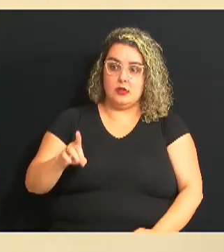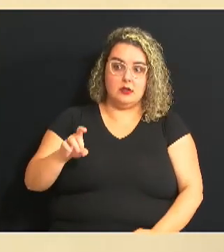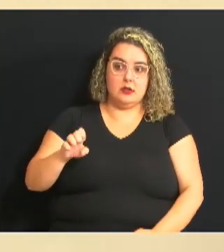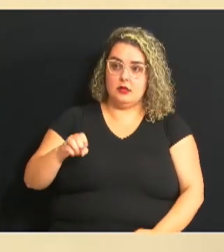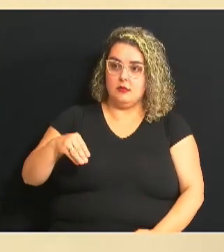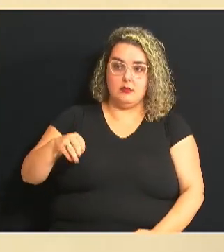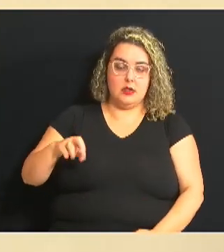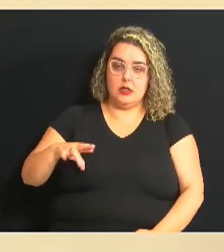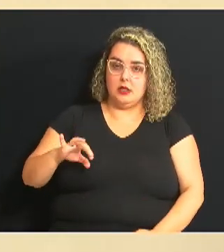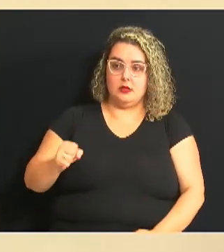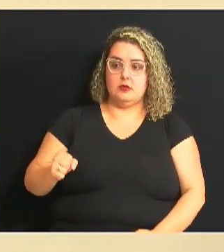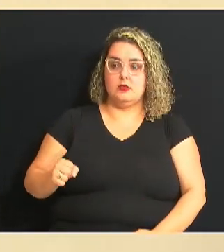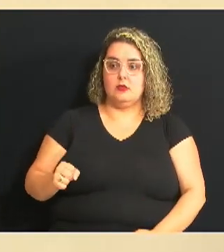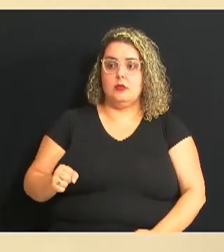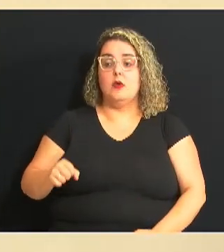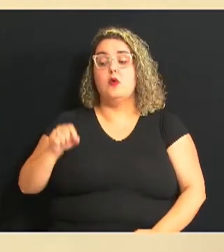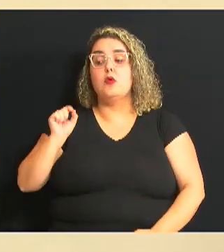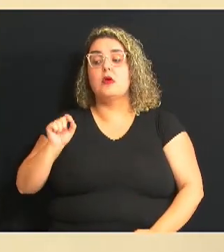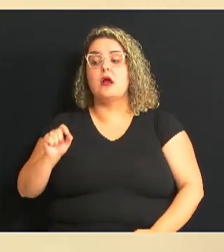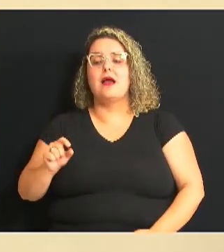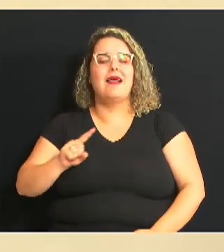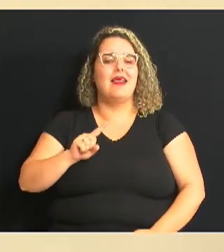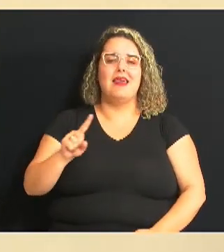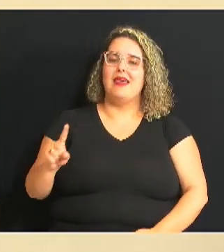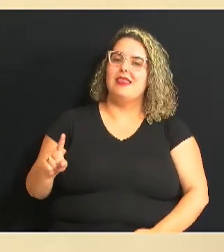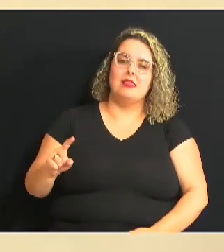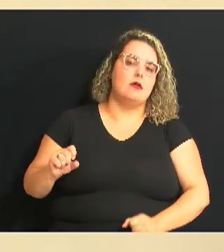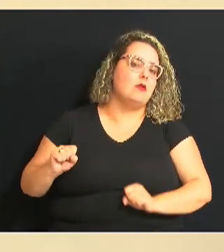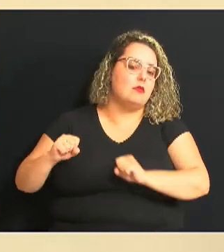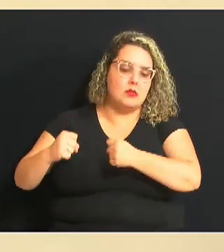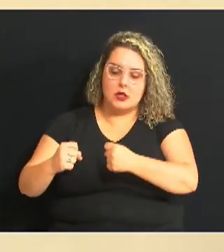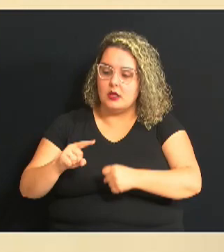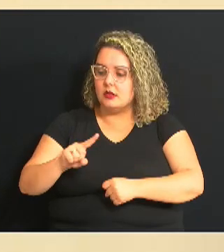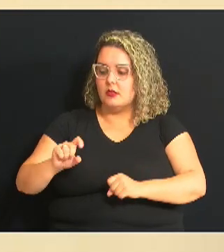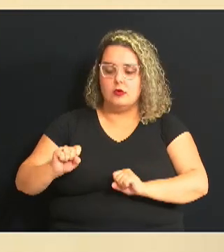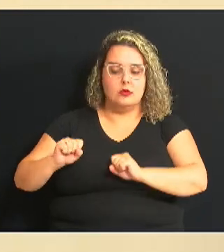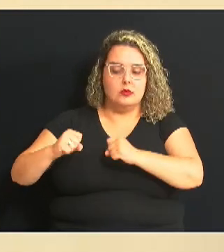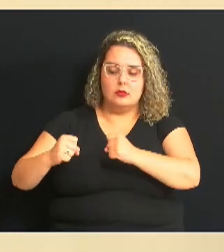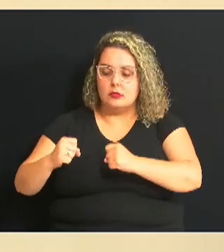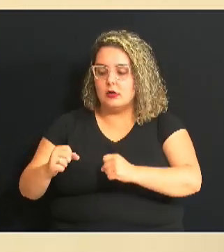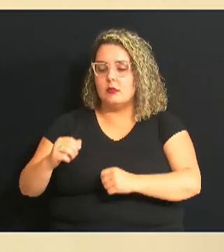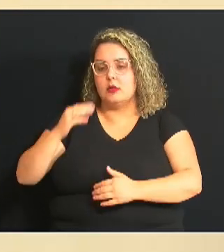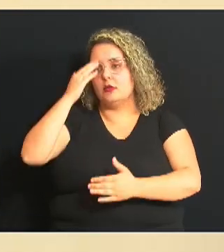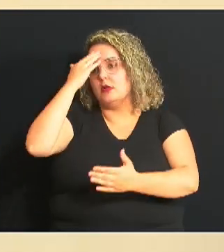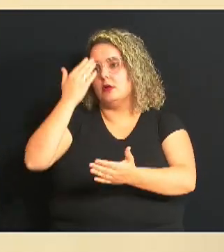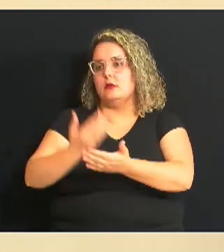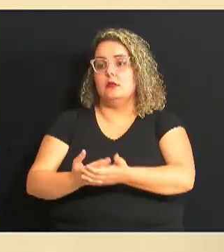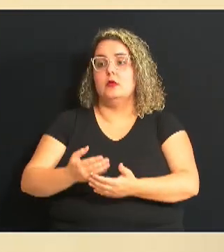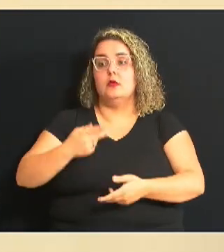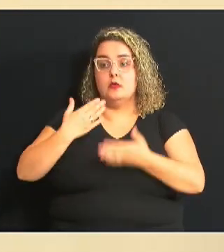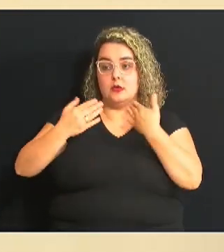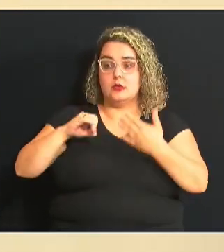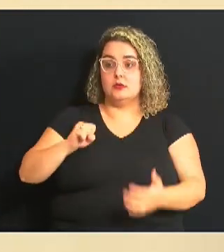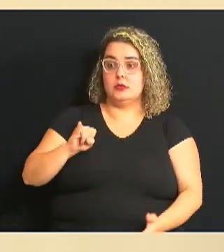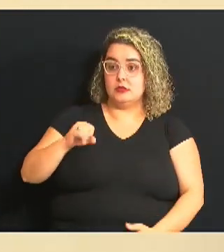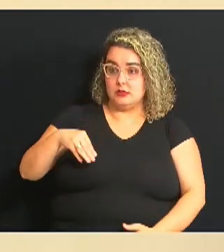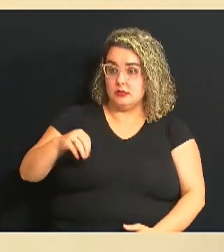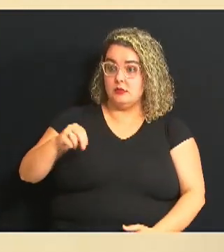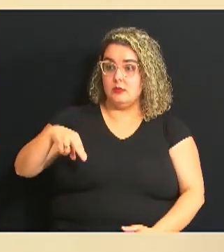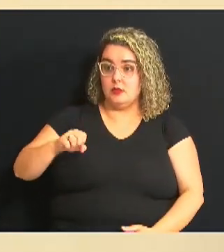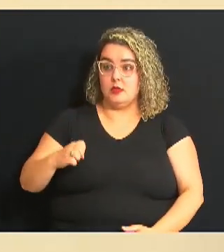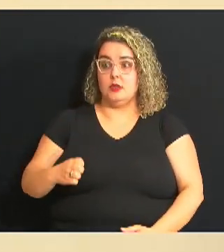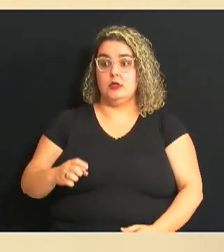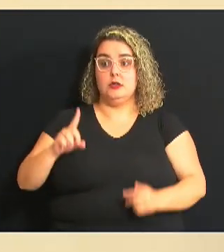não lutar, não brigar por aquilo que a gente acredita. Eu estava falando para a Simone, é um grande desafio estar aqui. A minha